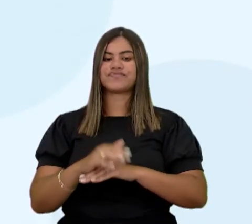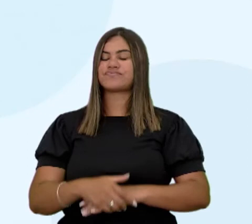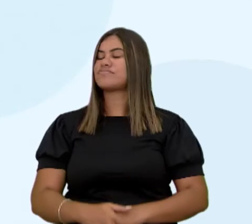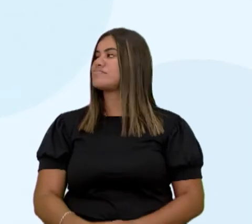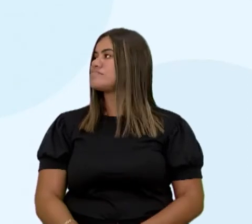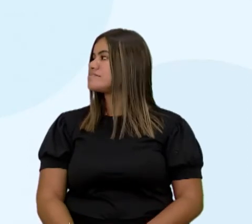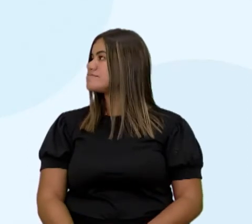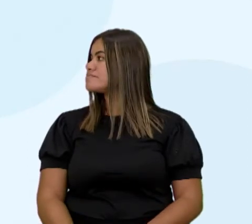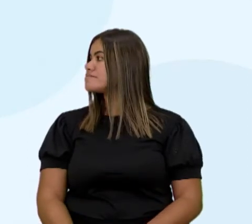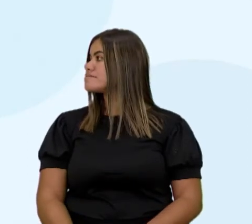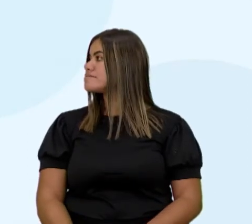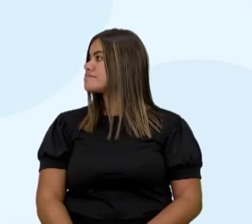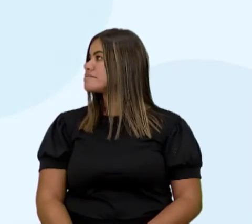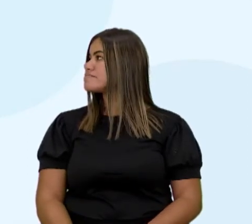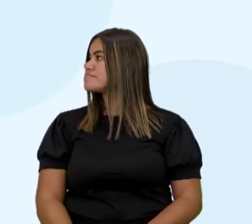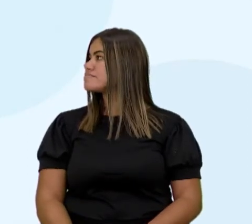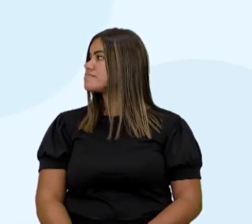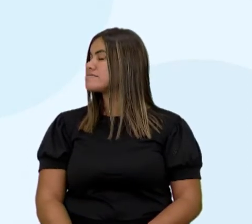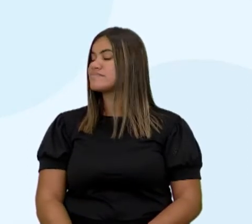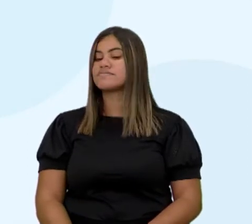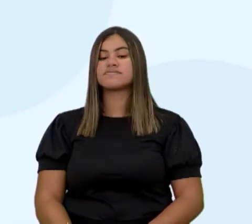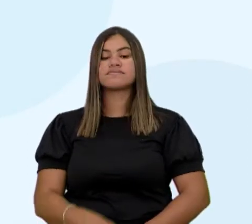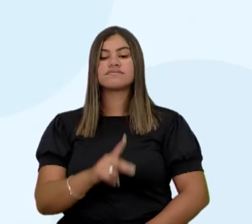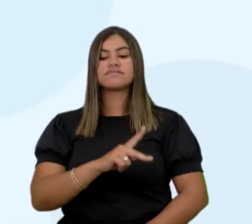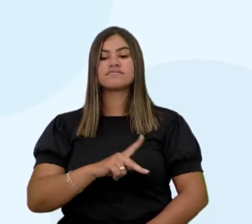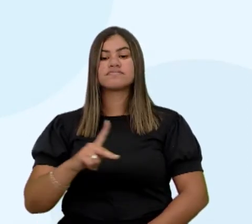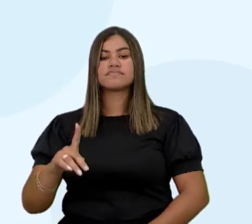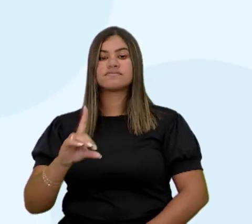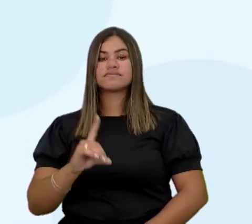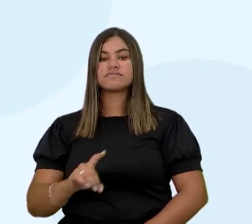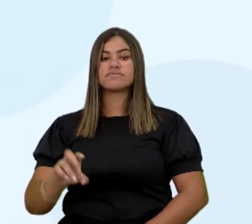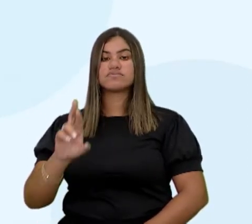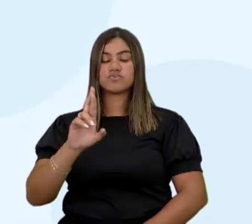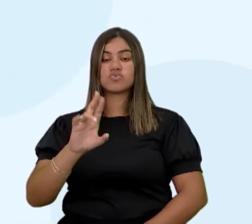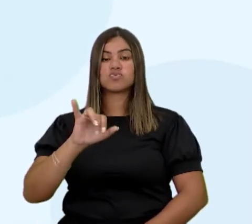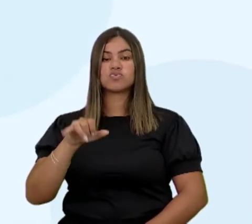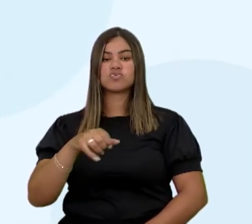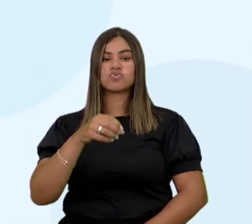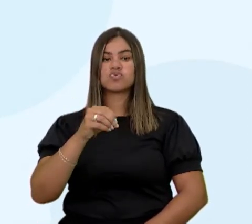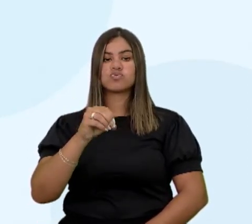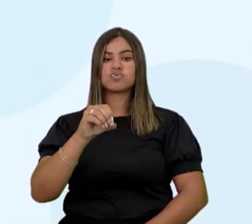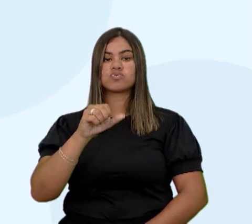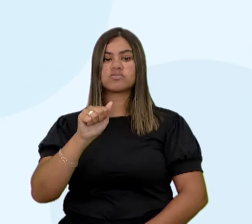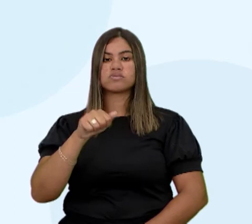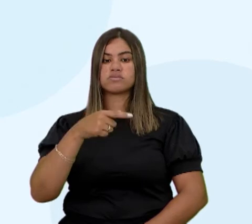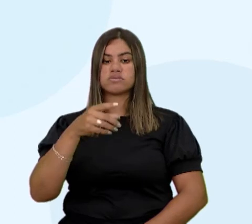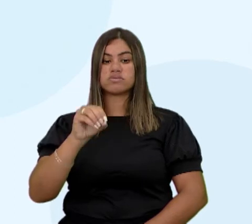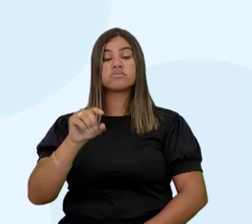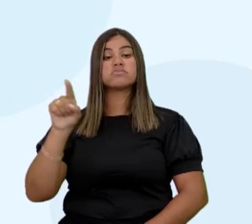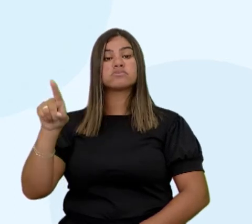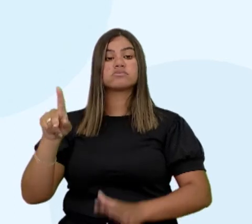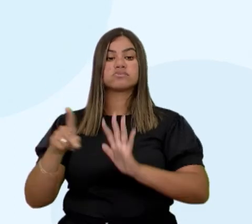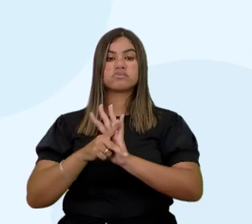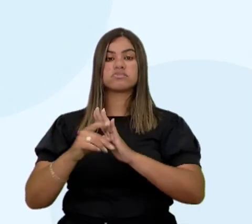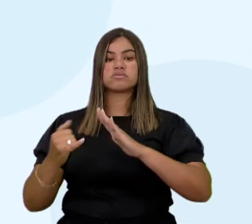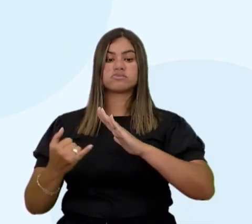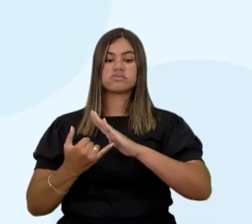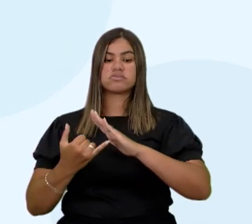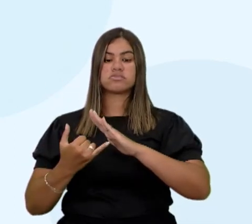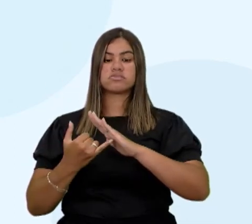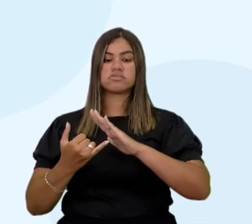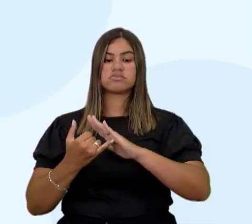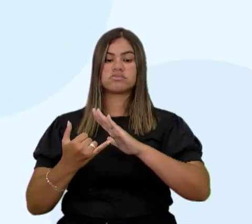um vídeo aí do professor Dr. João Steiner, que ele faz parte aí do Instituto de